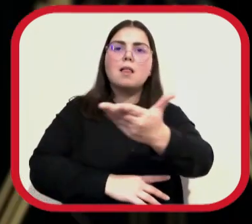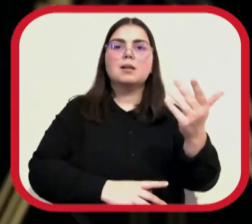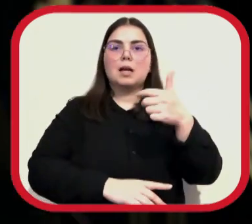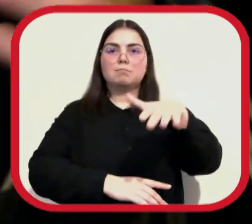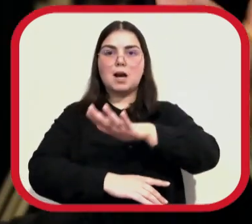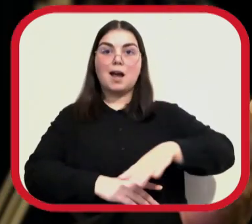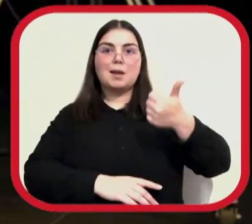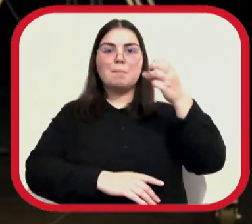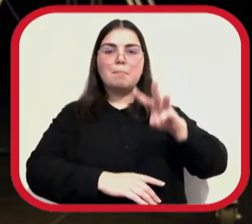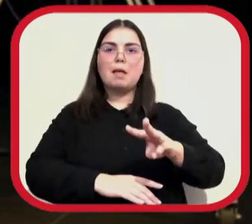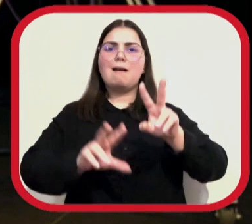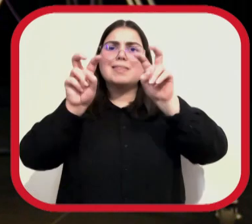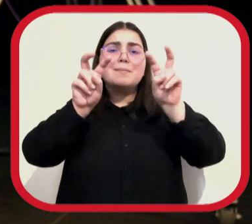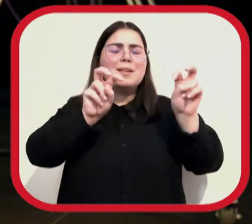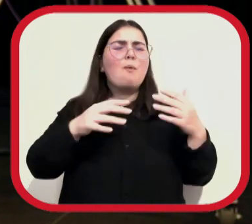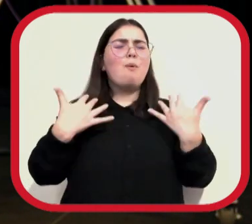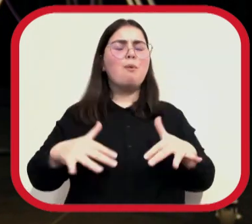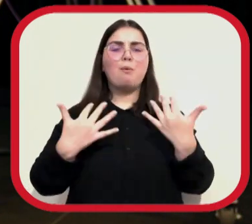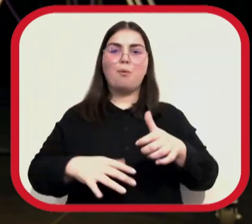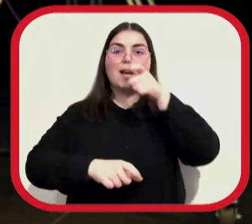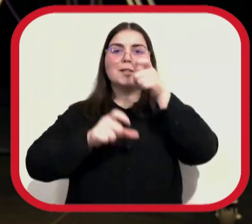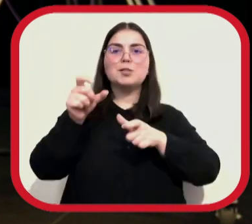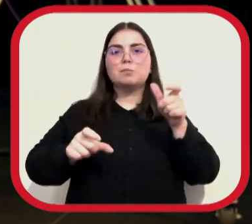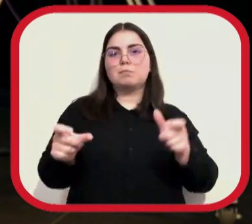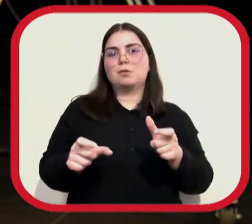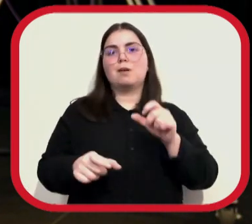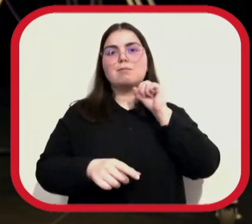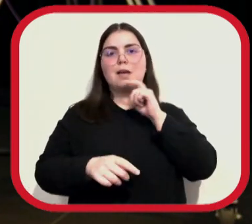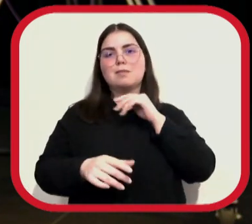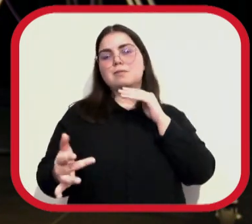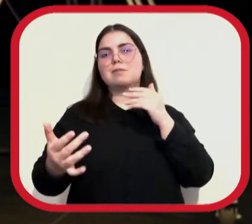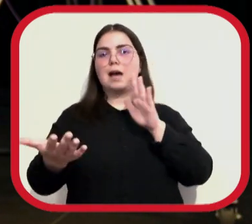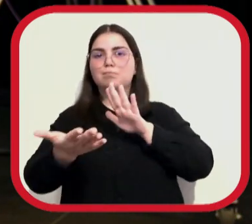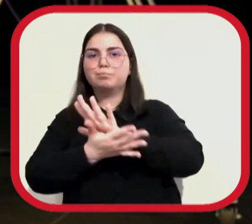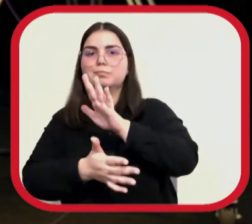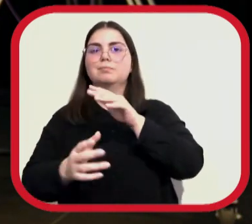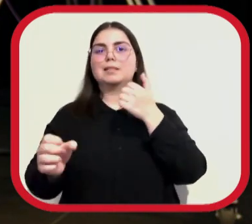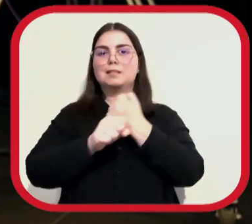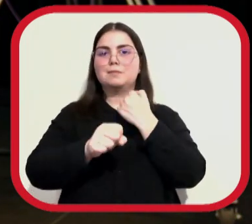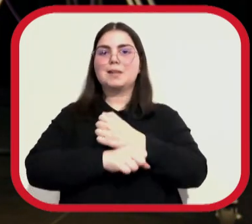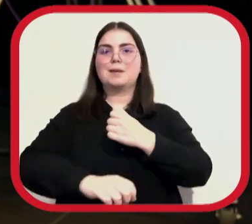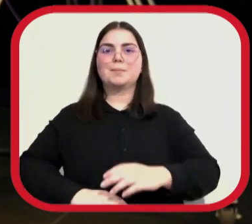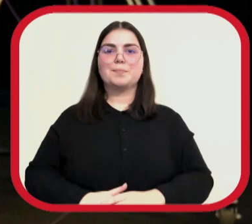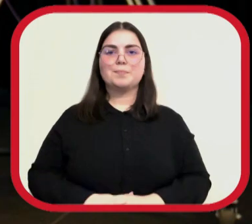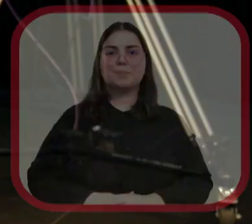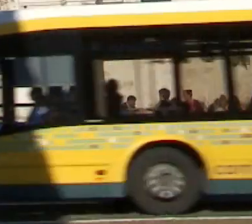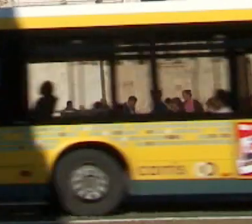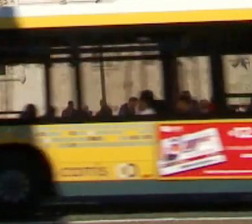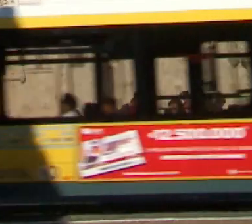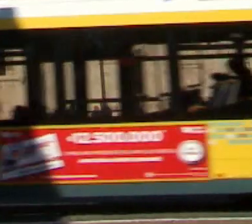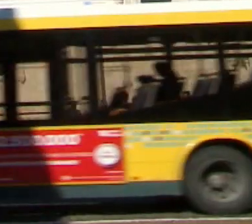ou seja, portanto nós temos aqui na zona de Belém todo o tipo de temáticas que os nossos formandos podem trabalhar do ponto de vista